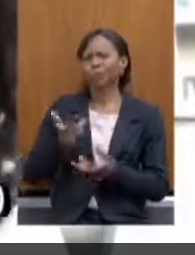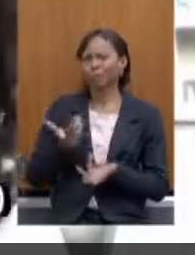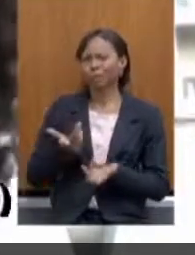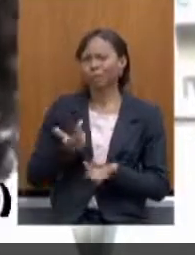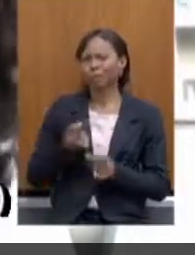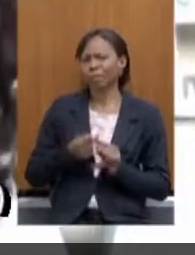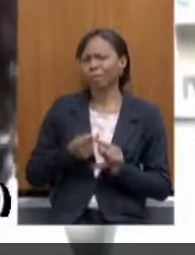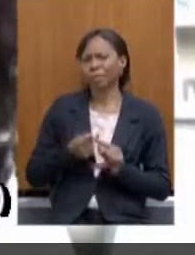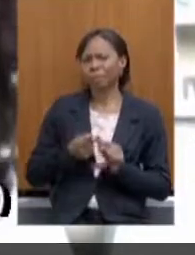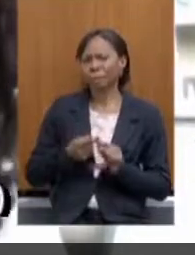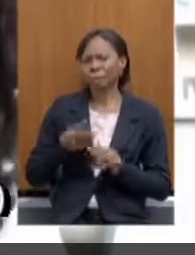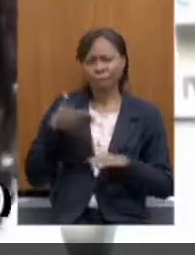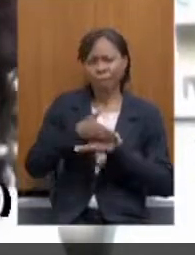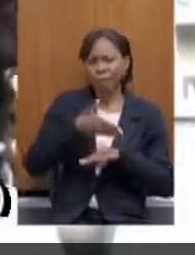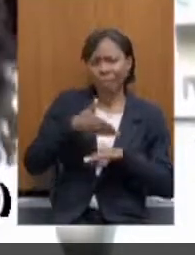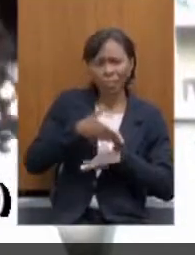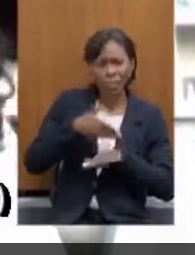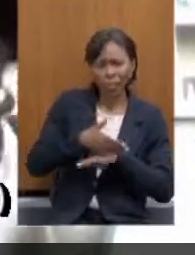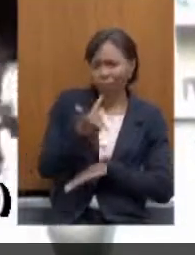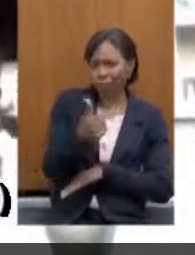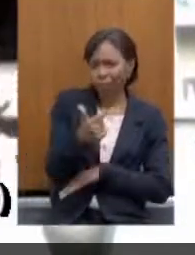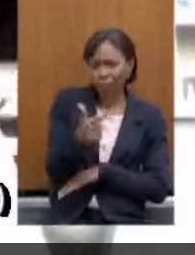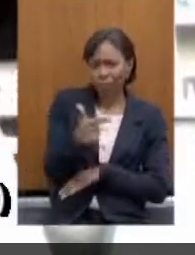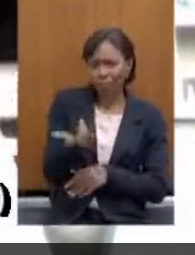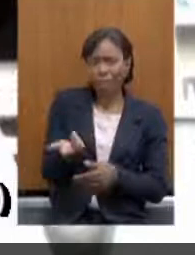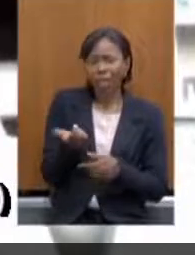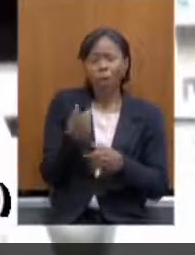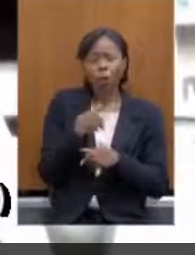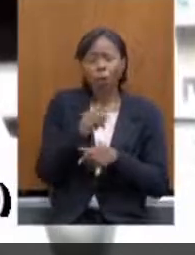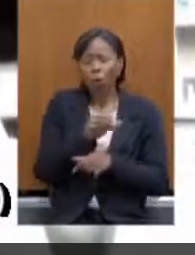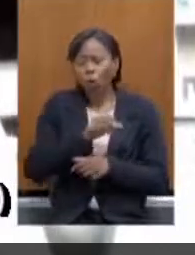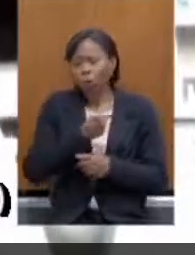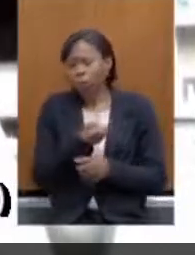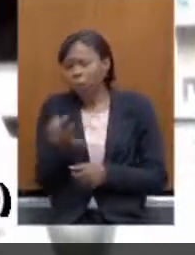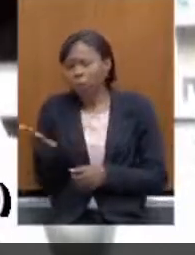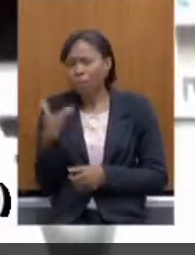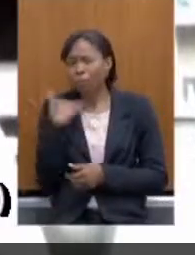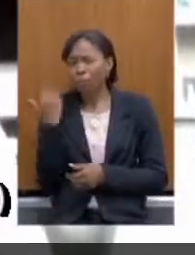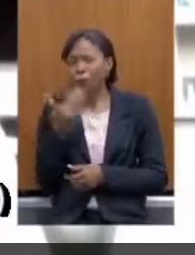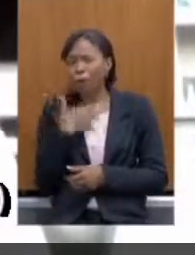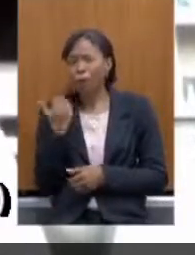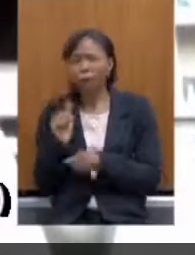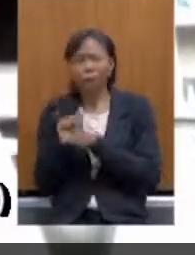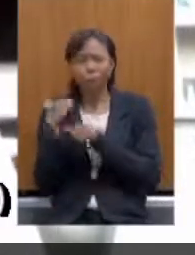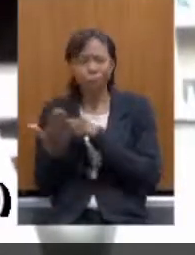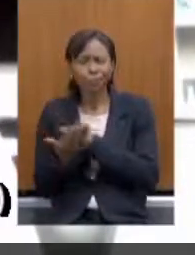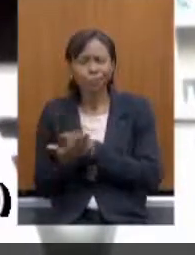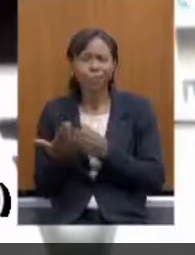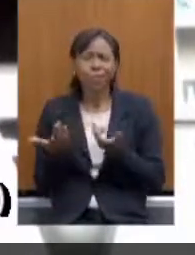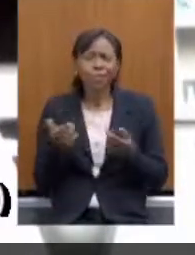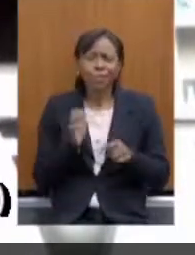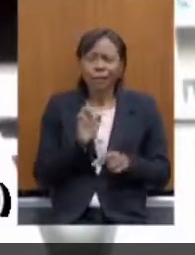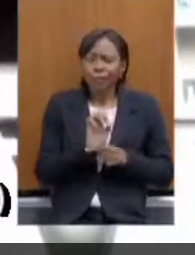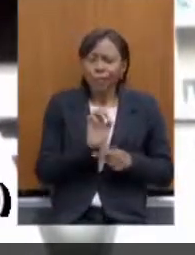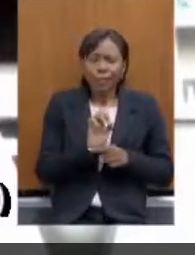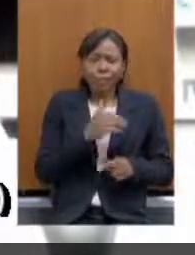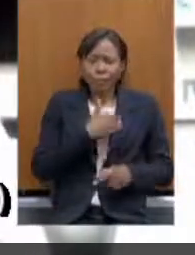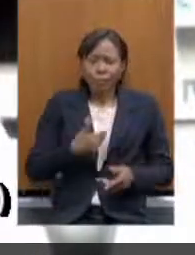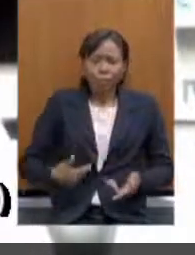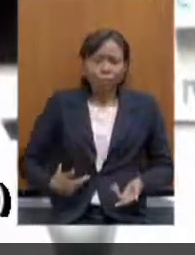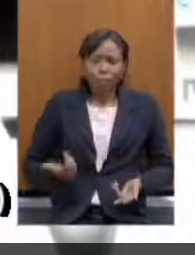tem participação no momento da academia desse número de monstros estado que ainda não conseguiu dar a resposta para a qualidade